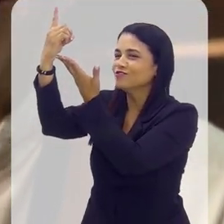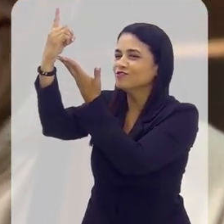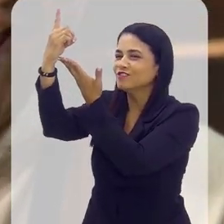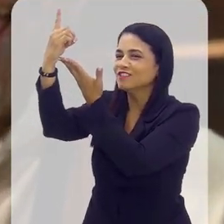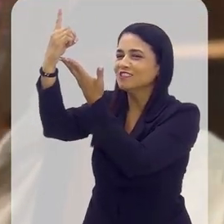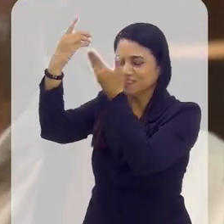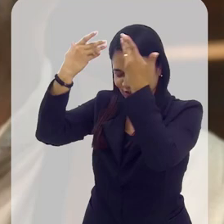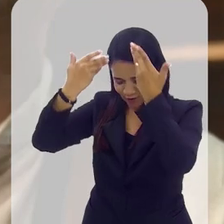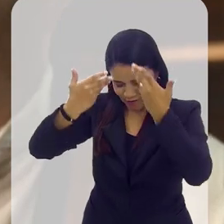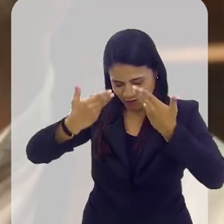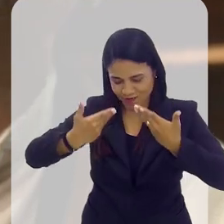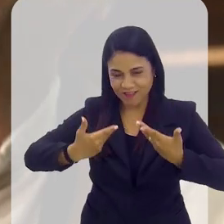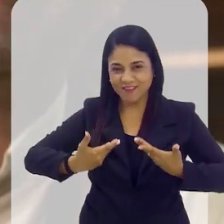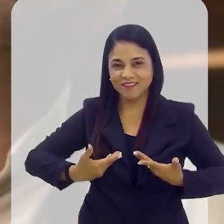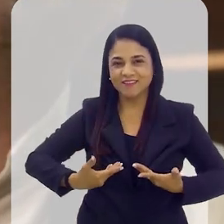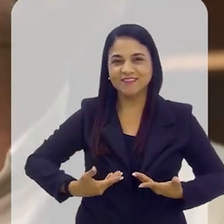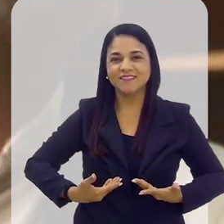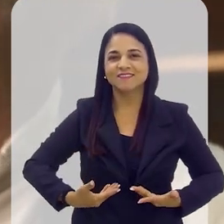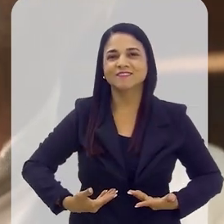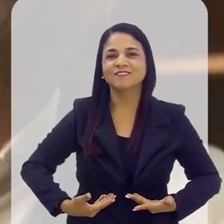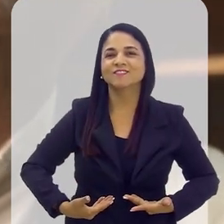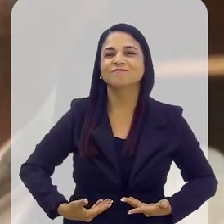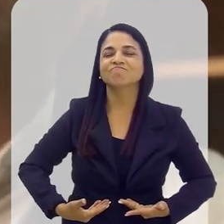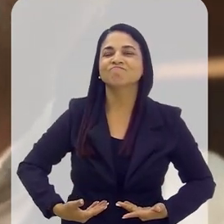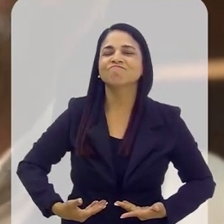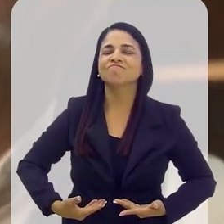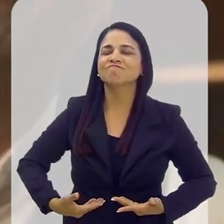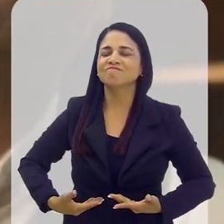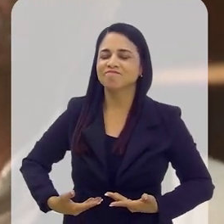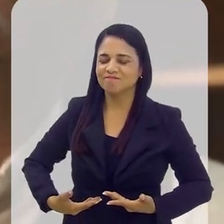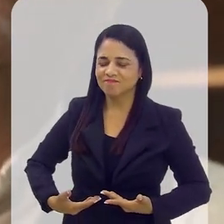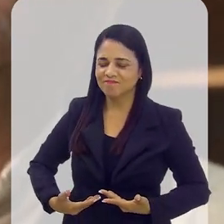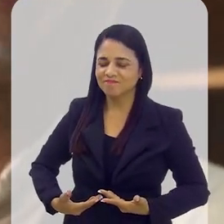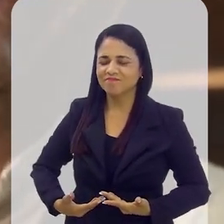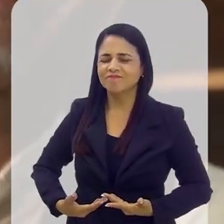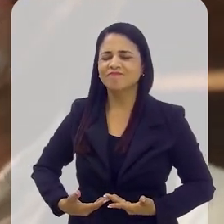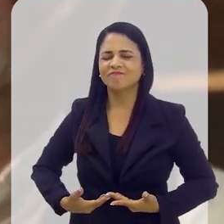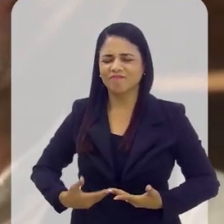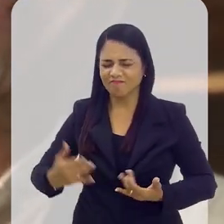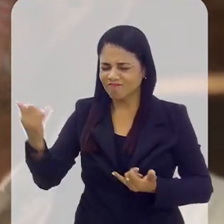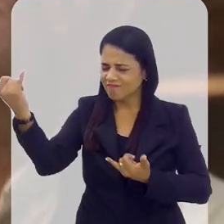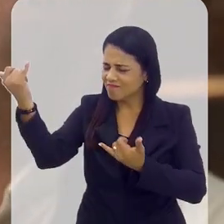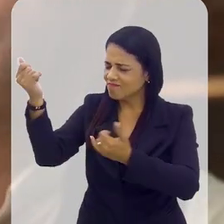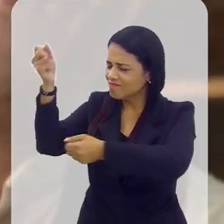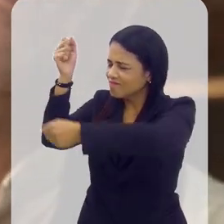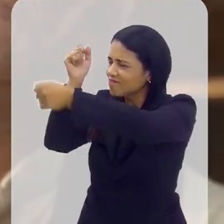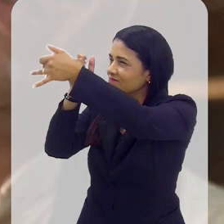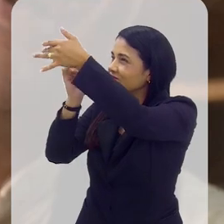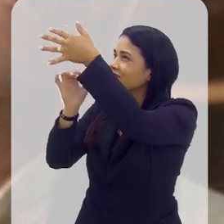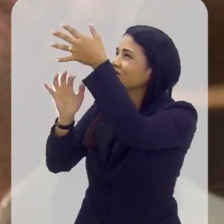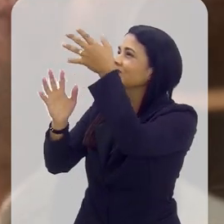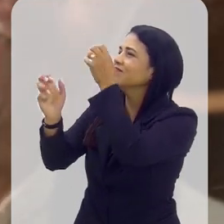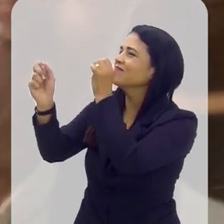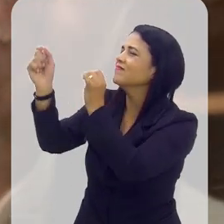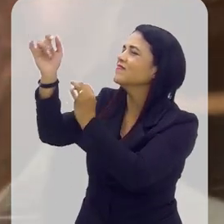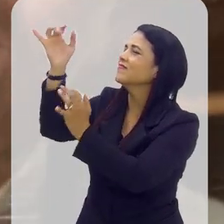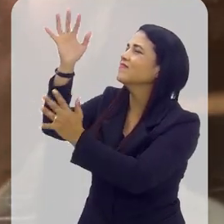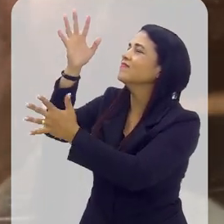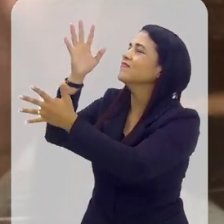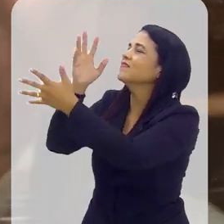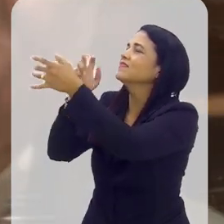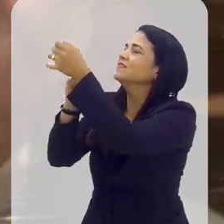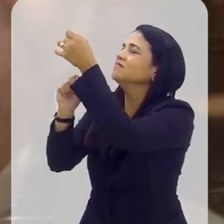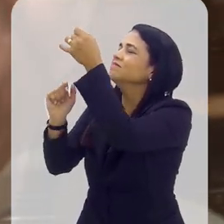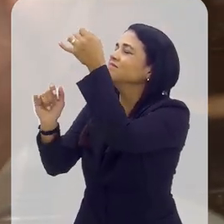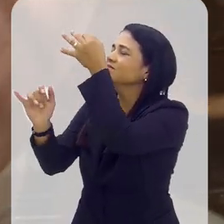quê? Estou aqui mais uma vez, podes falar, fala comigo,